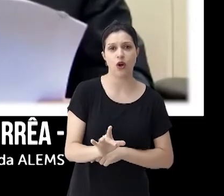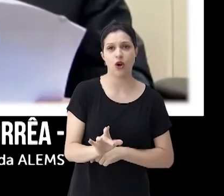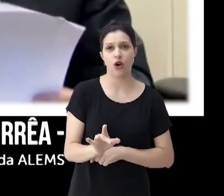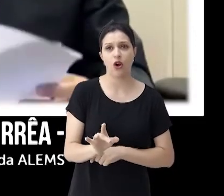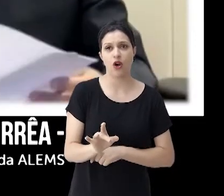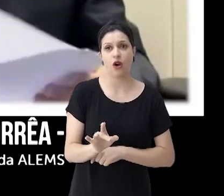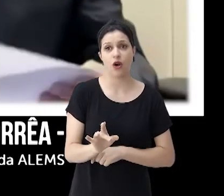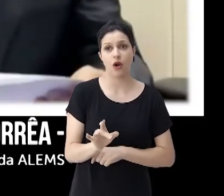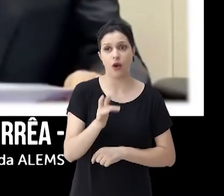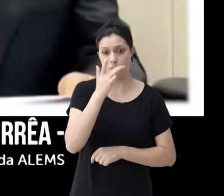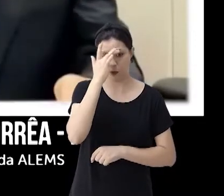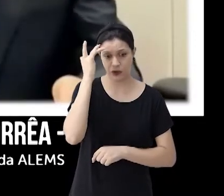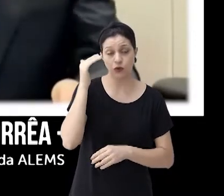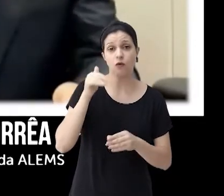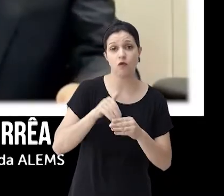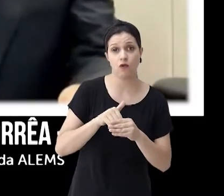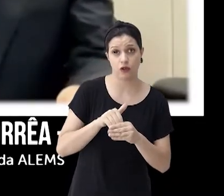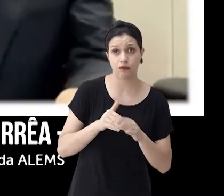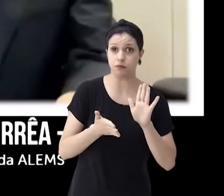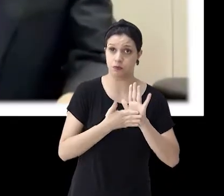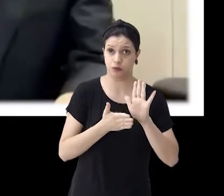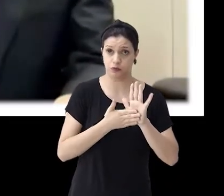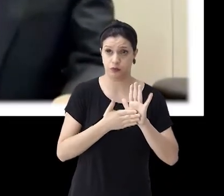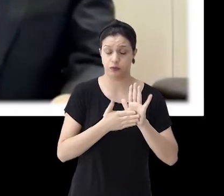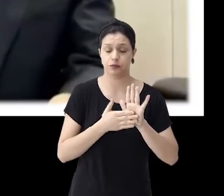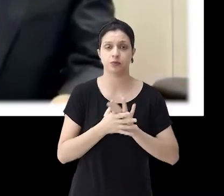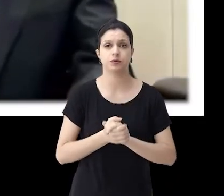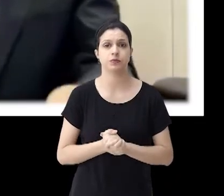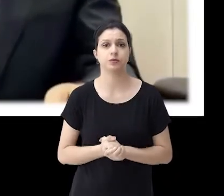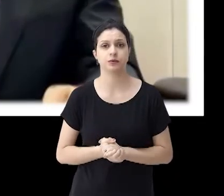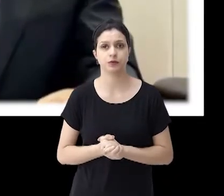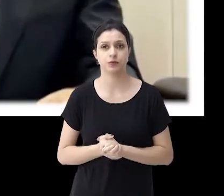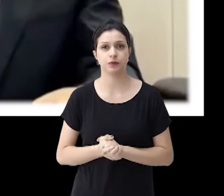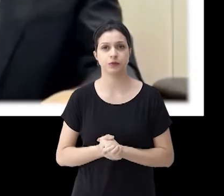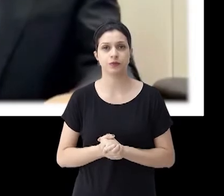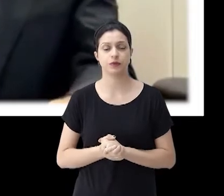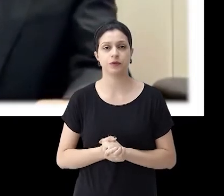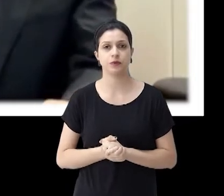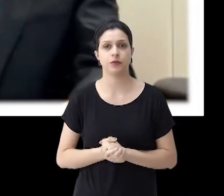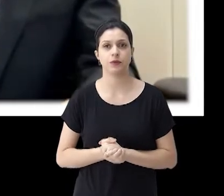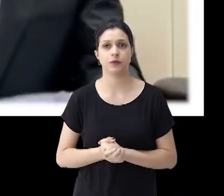municípios, e não apenas para os que votaram nas suas propostas.